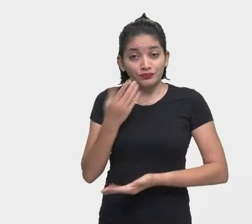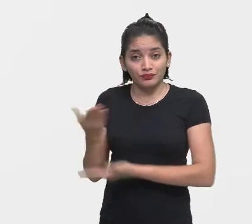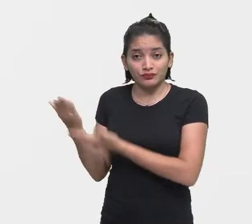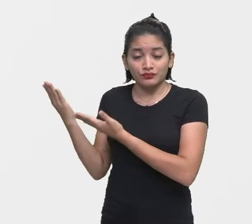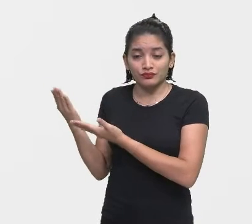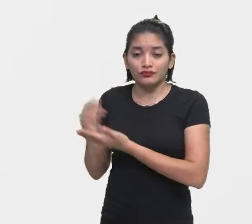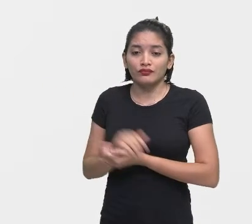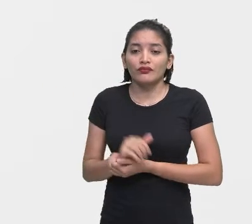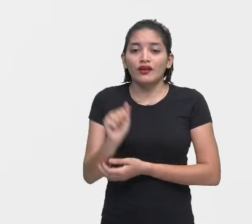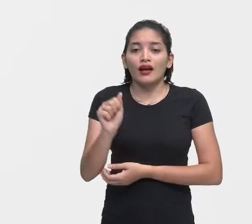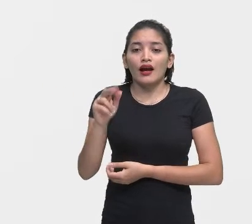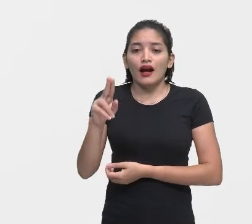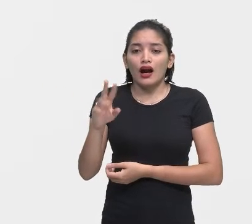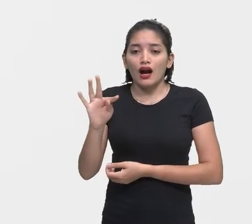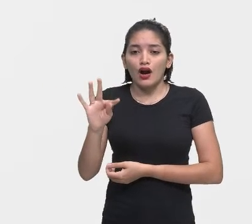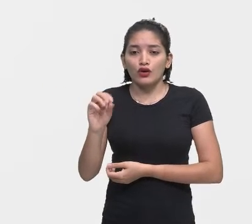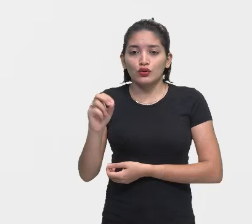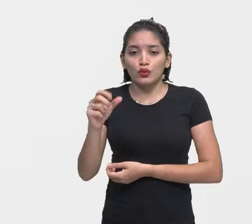tem